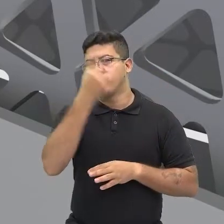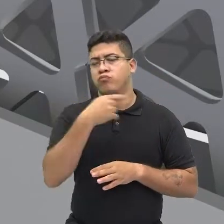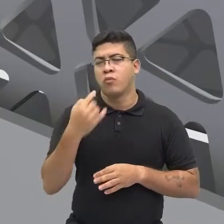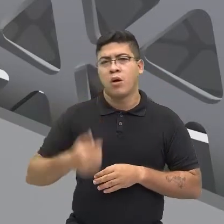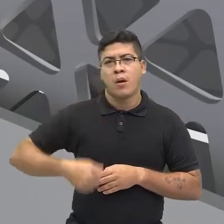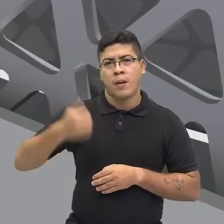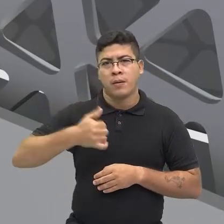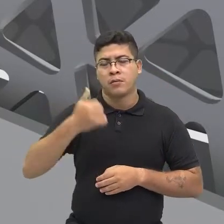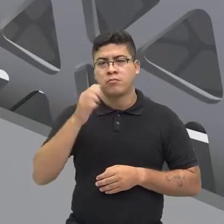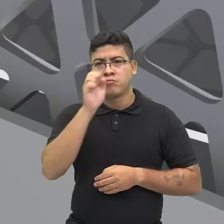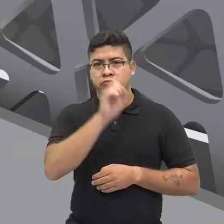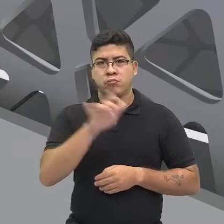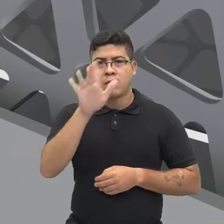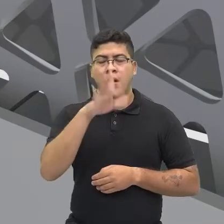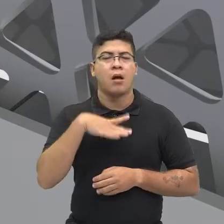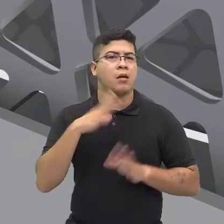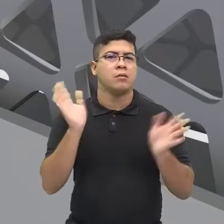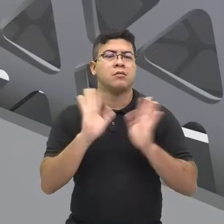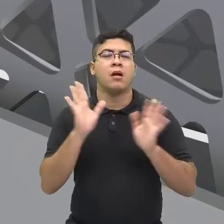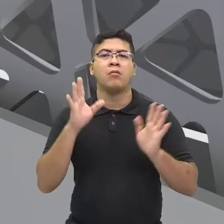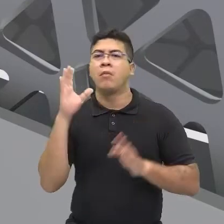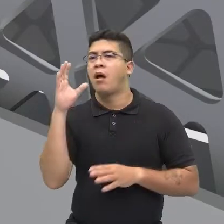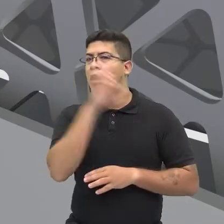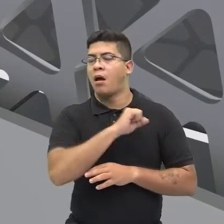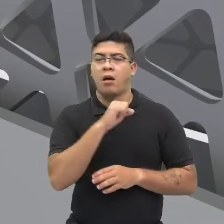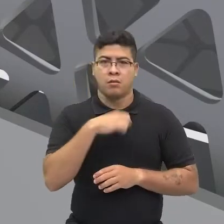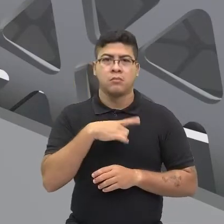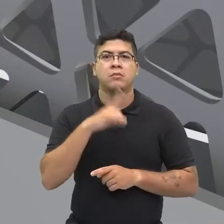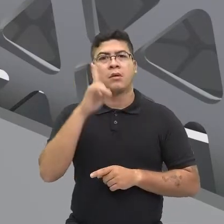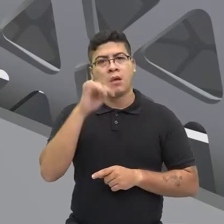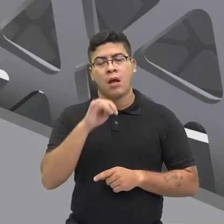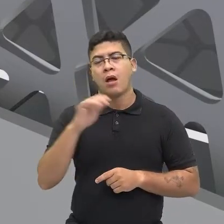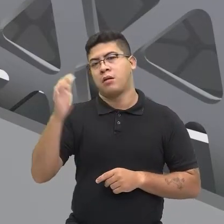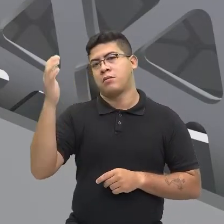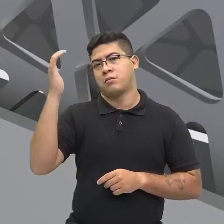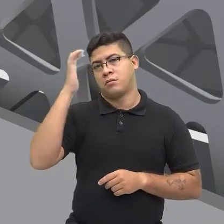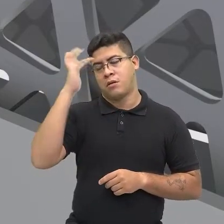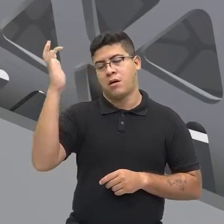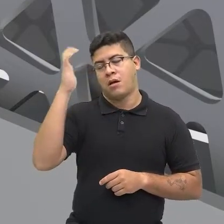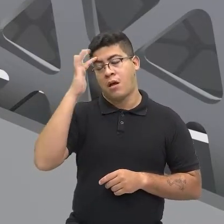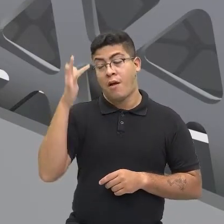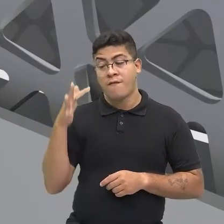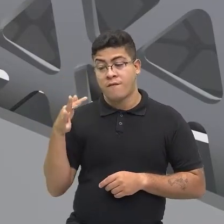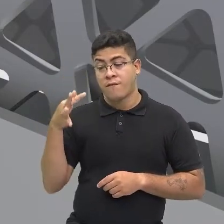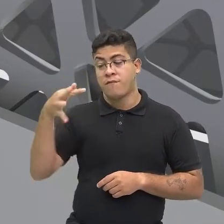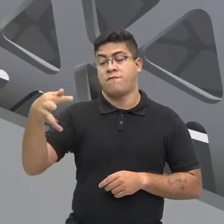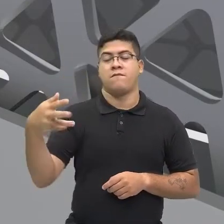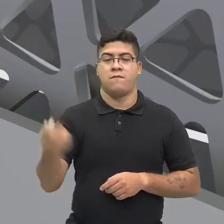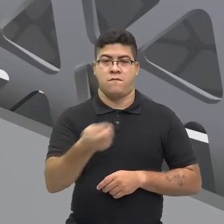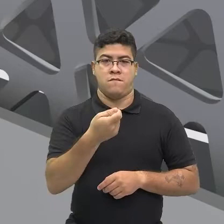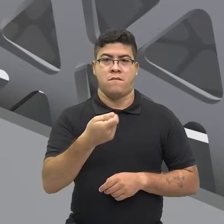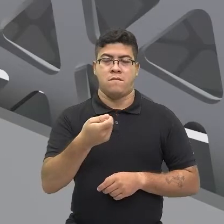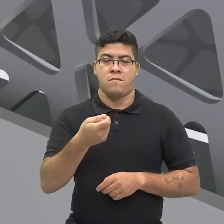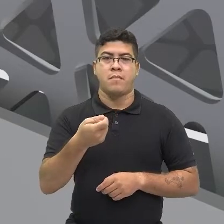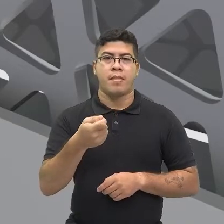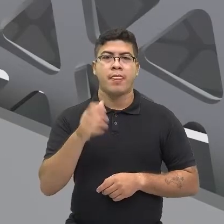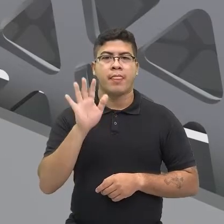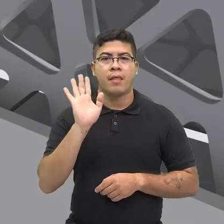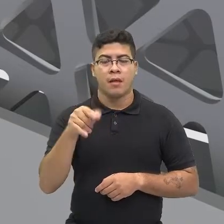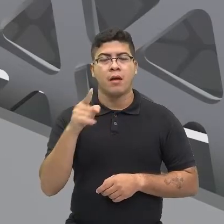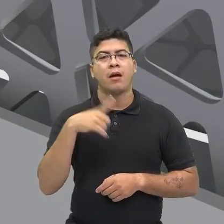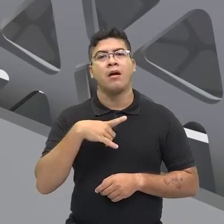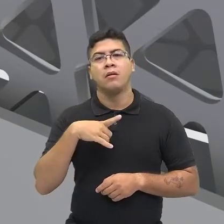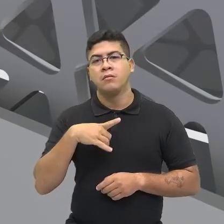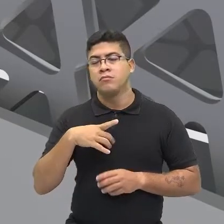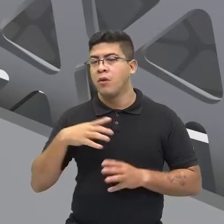o que importa é a deformação, é a velocidade. Essa era a ideia do futurismo. Então ele vai exaltar a velocidade,